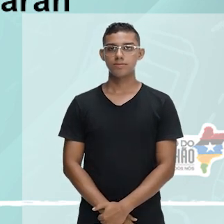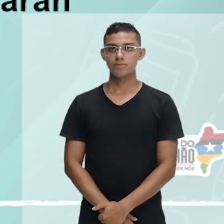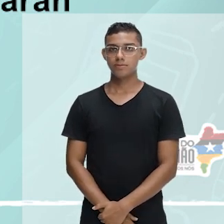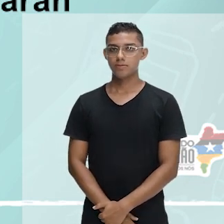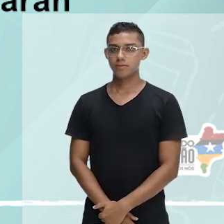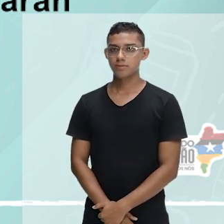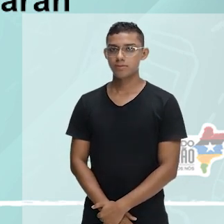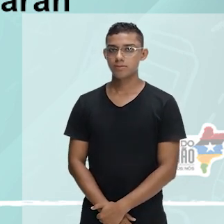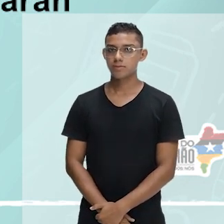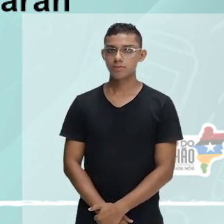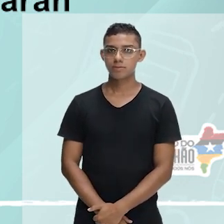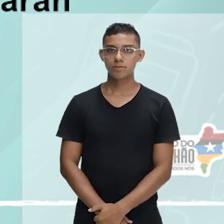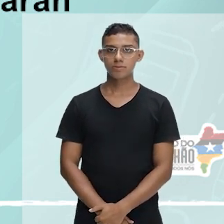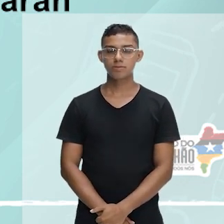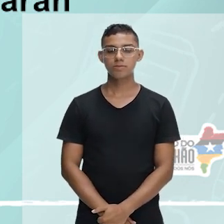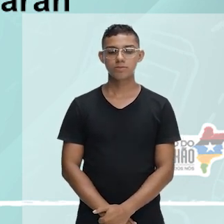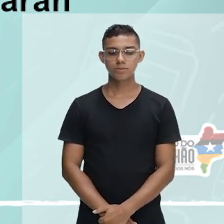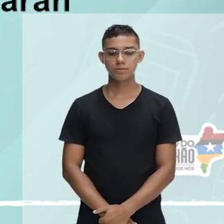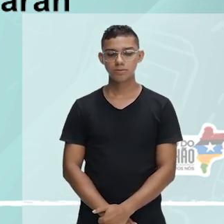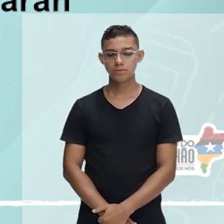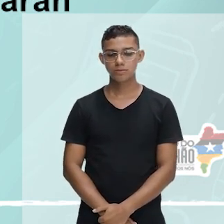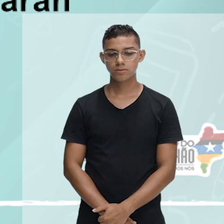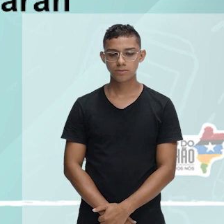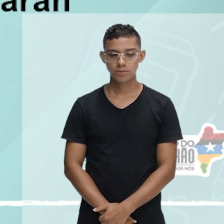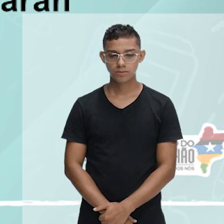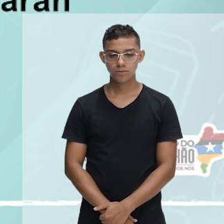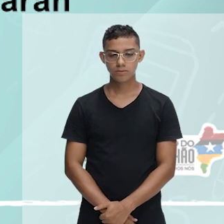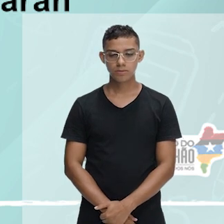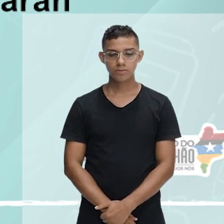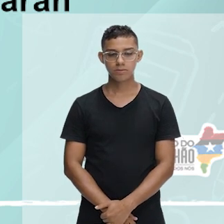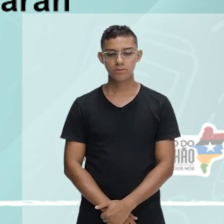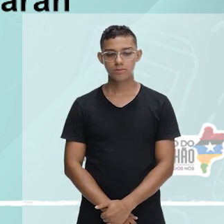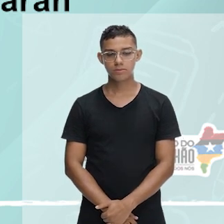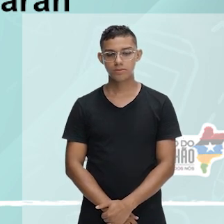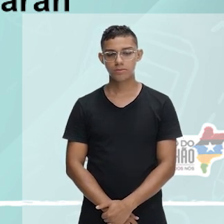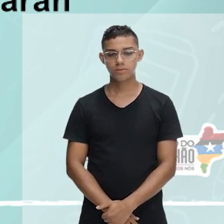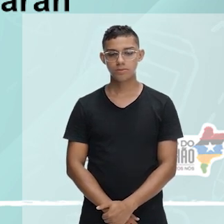nosotros llamáramos, vosotros llamarais